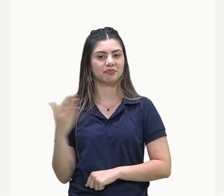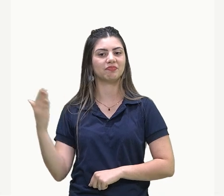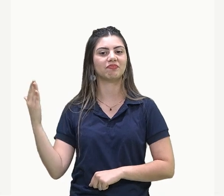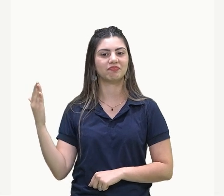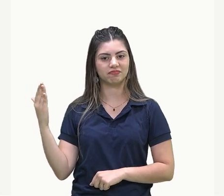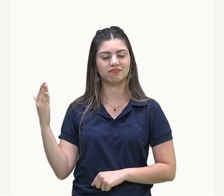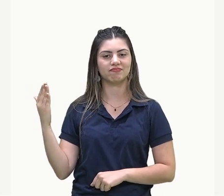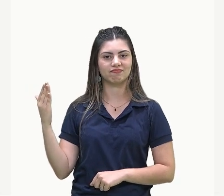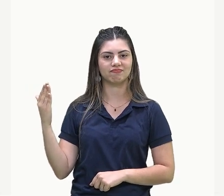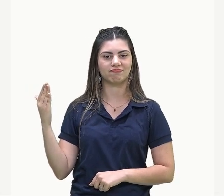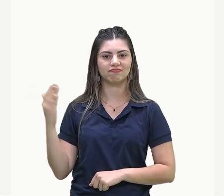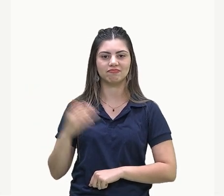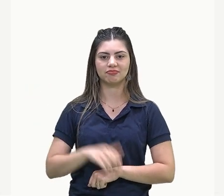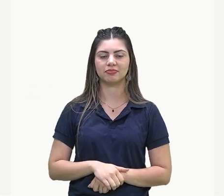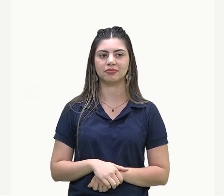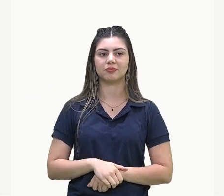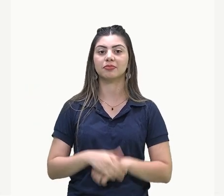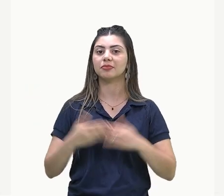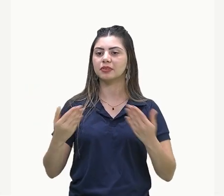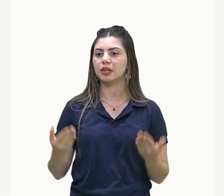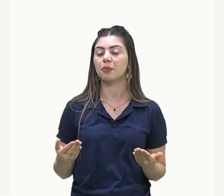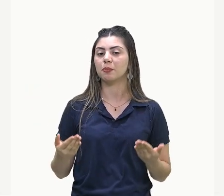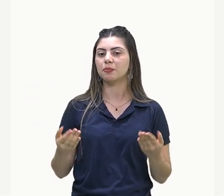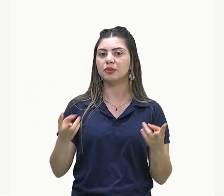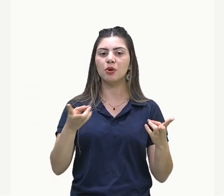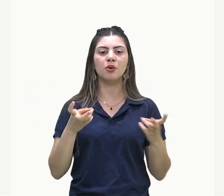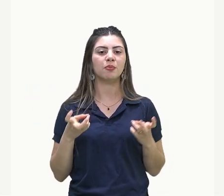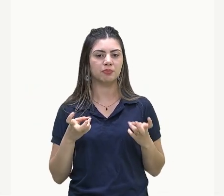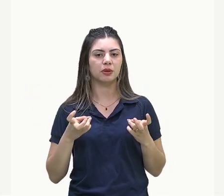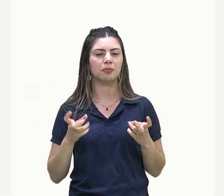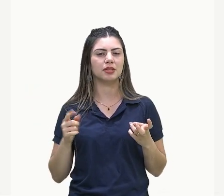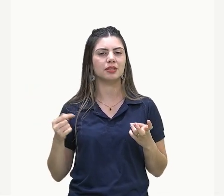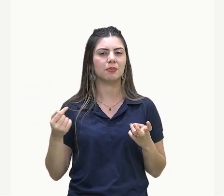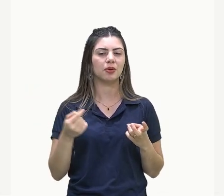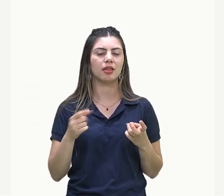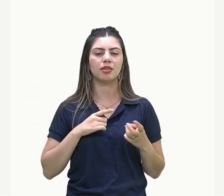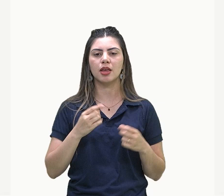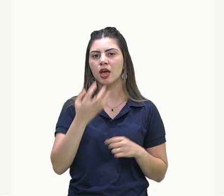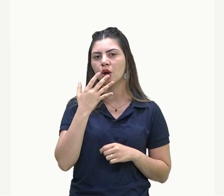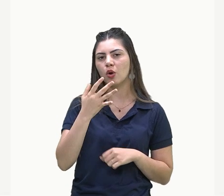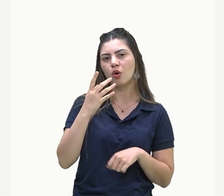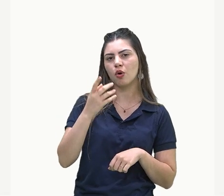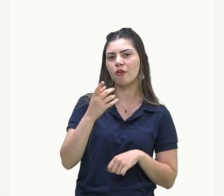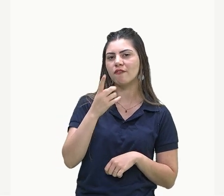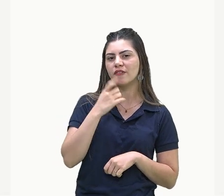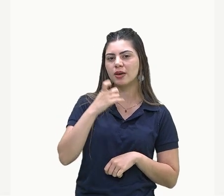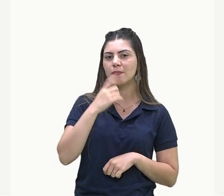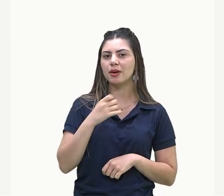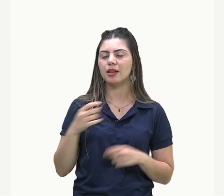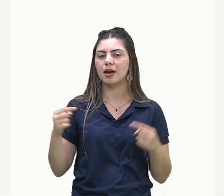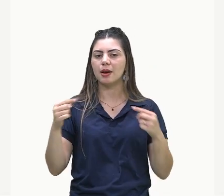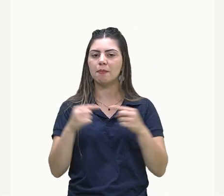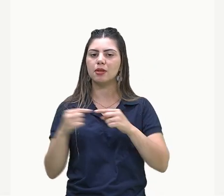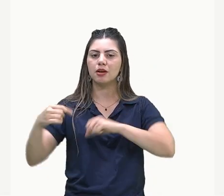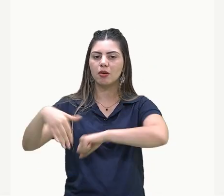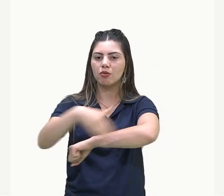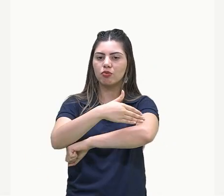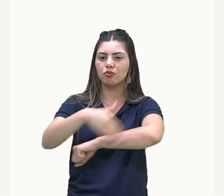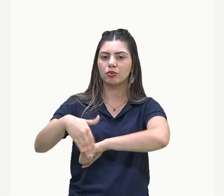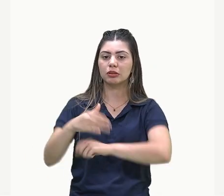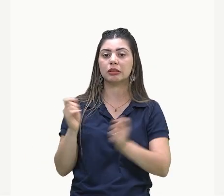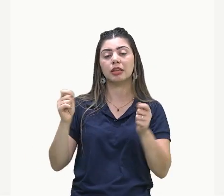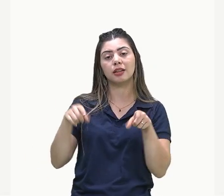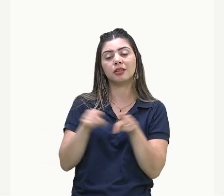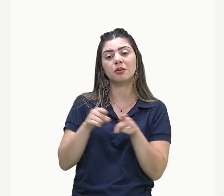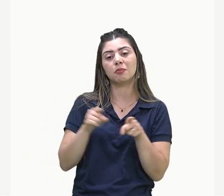bom? Então, aqui a gente vai analisar, né, que pode também chegar